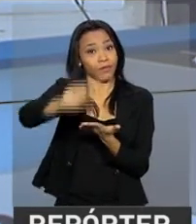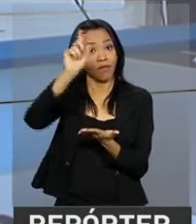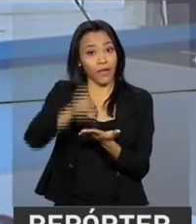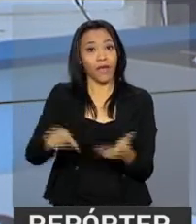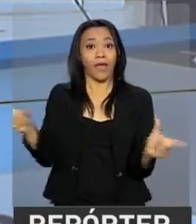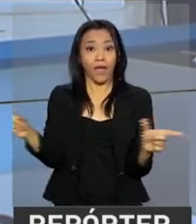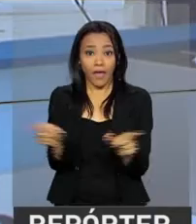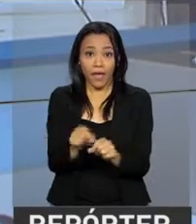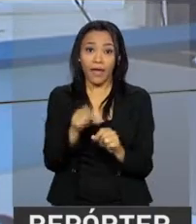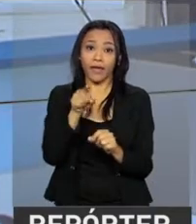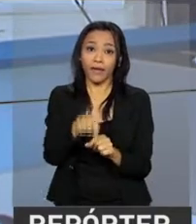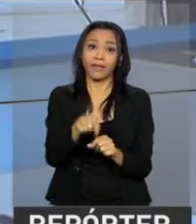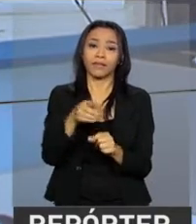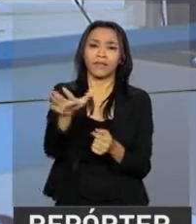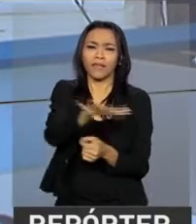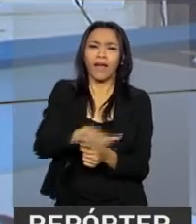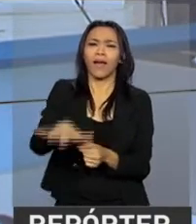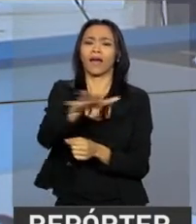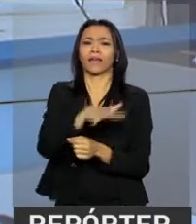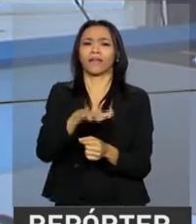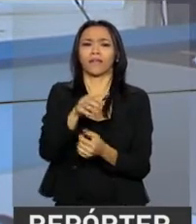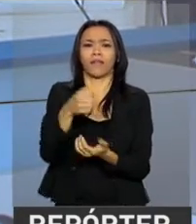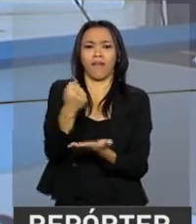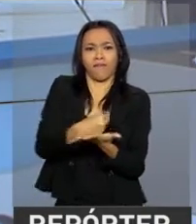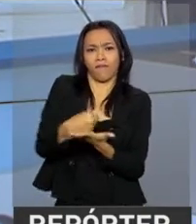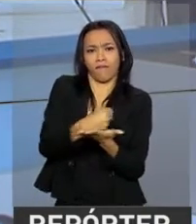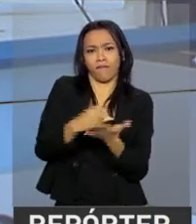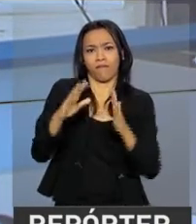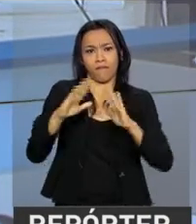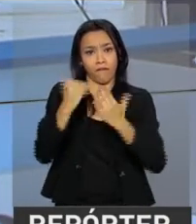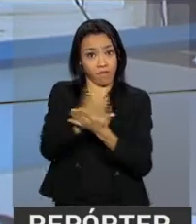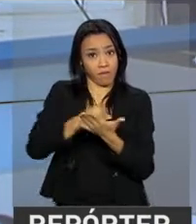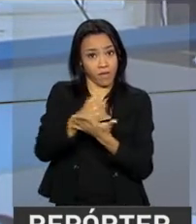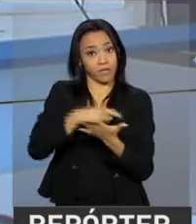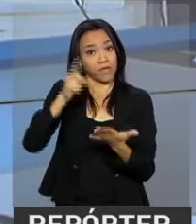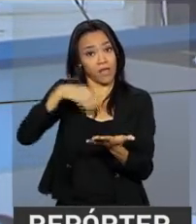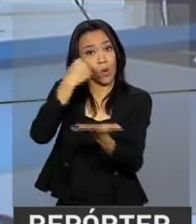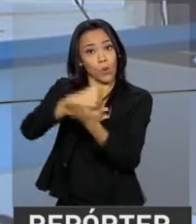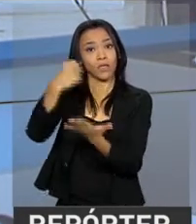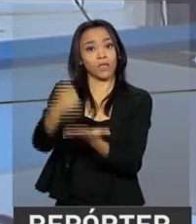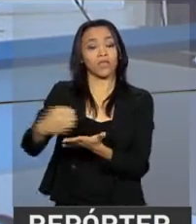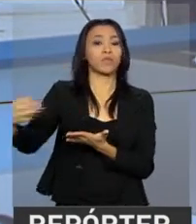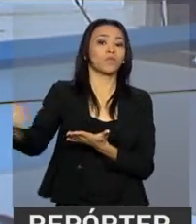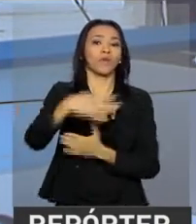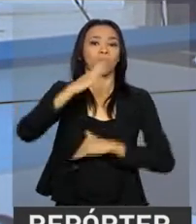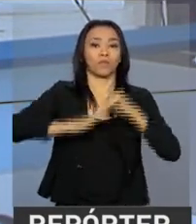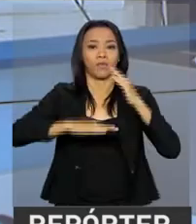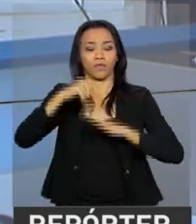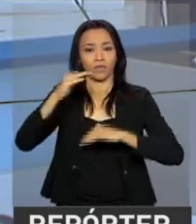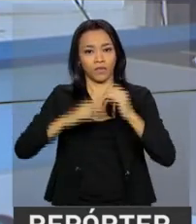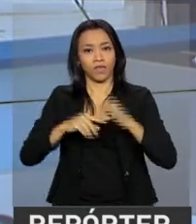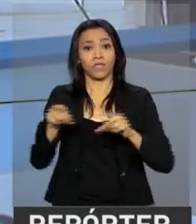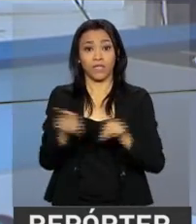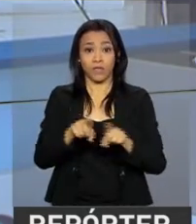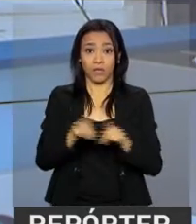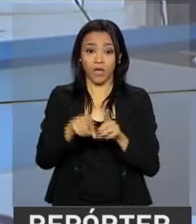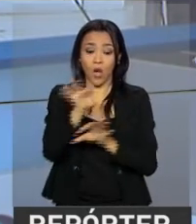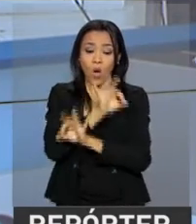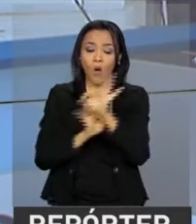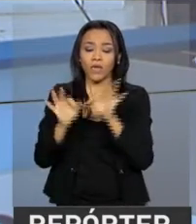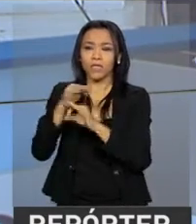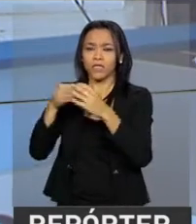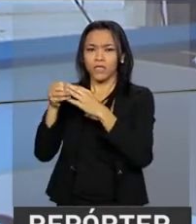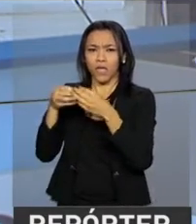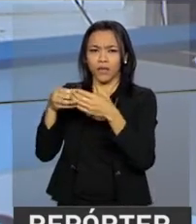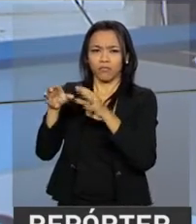de qualificação da assistência farmacêutica e devem ser usados na contratação de novos profissionais e organização dos estoques de